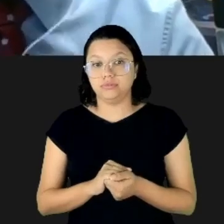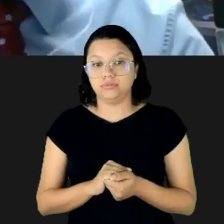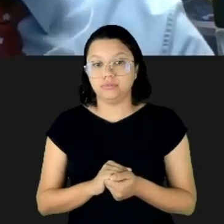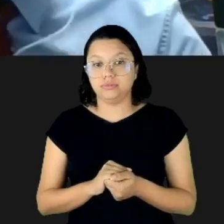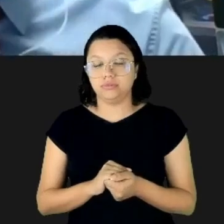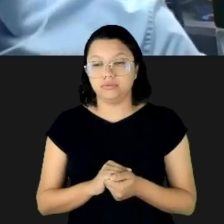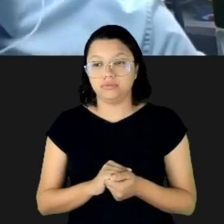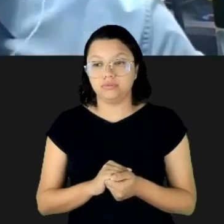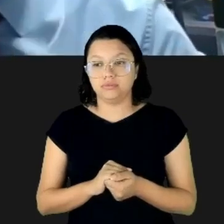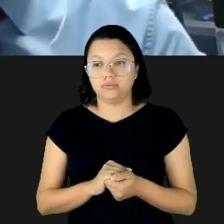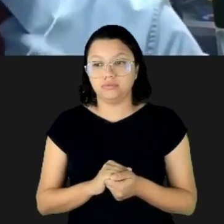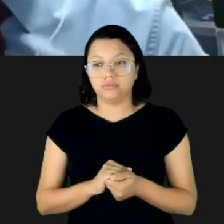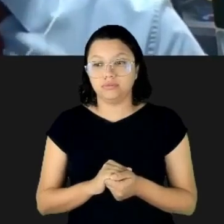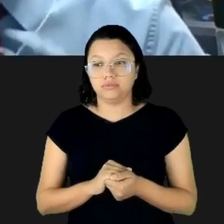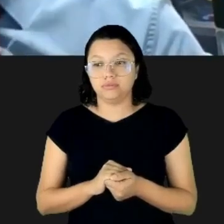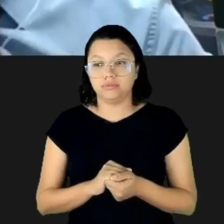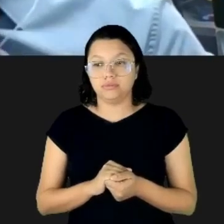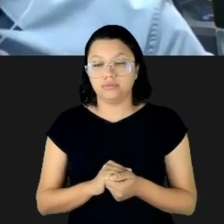Dr.